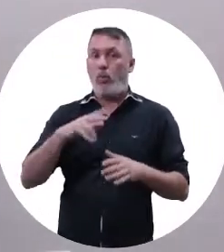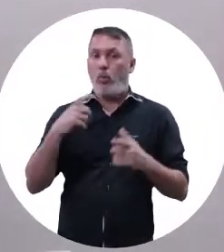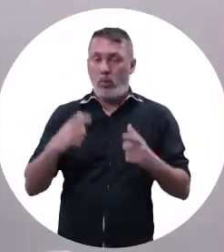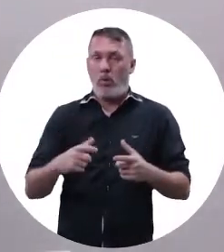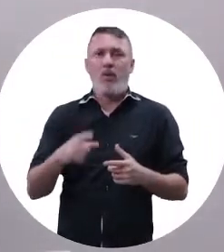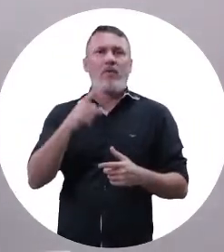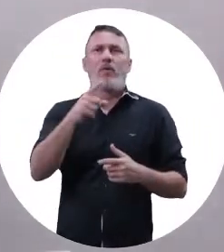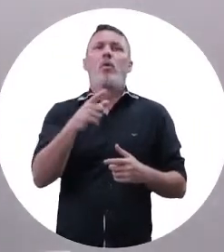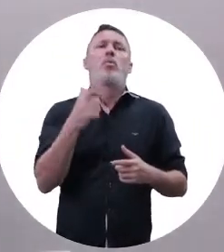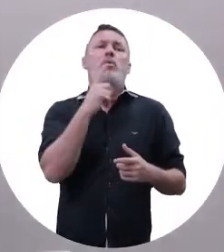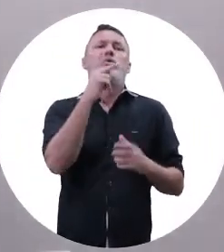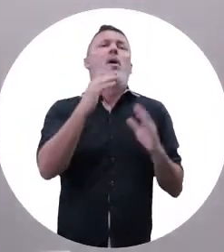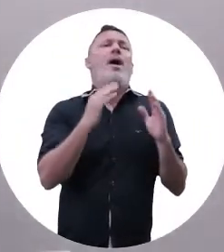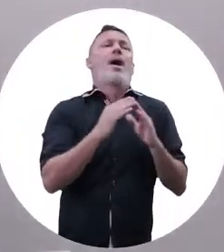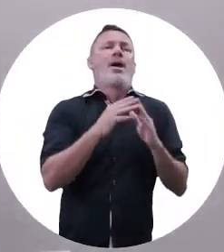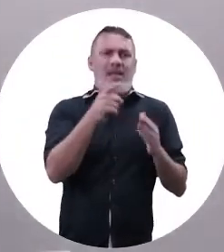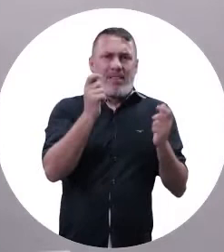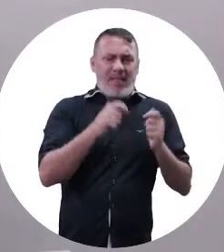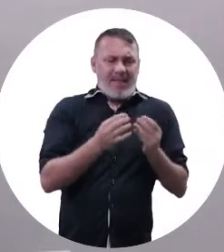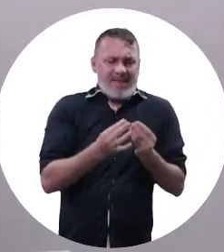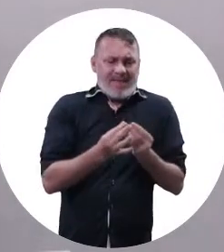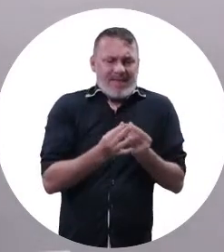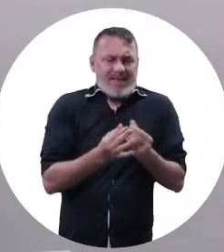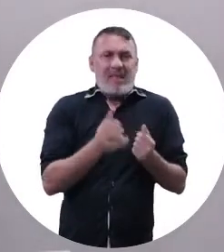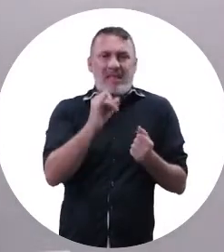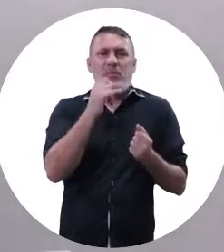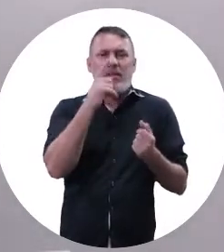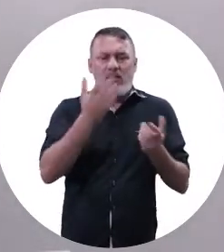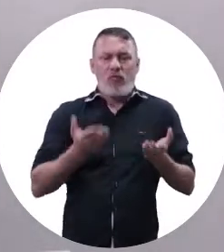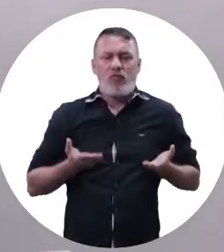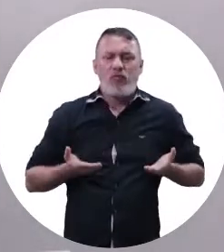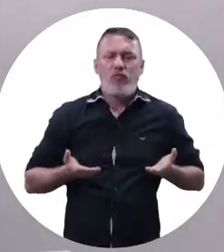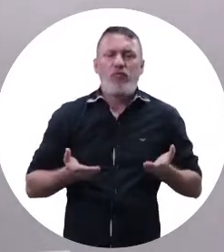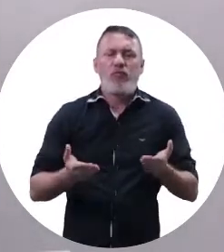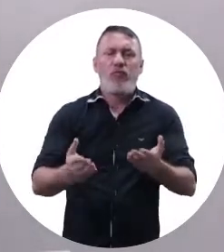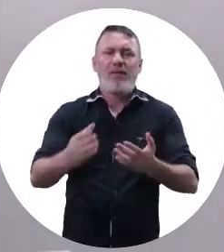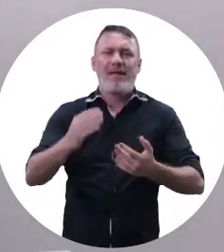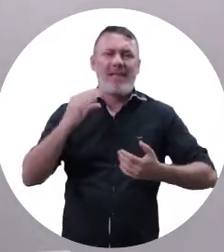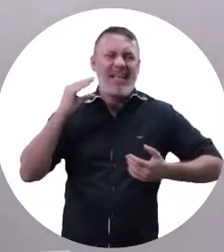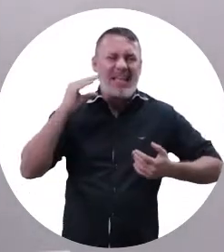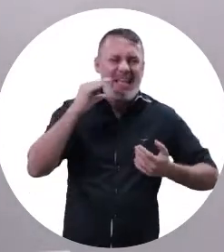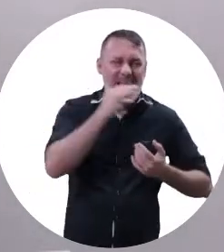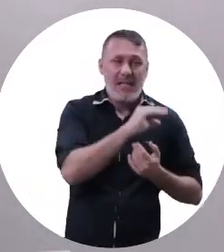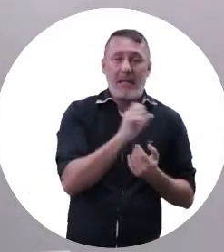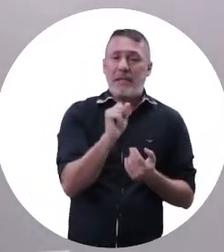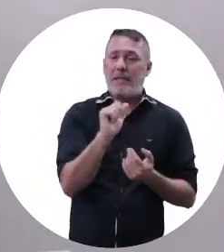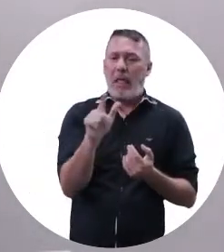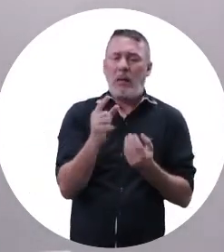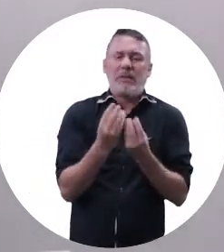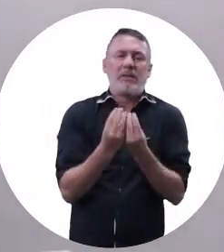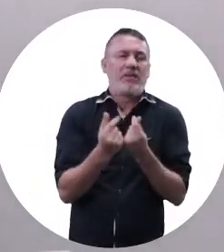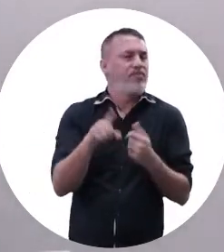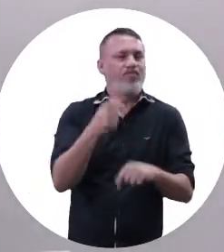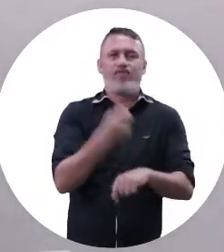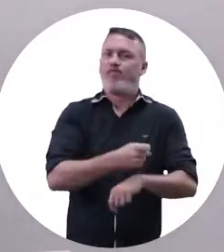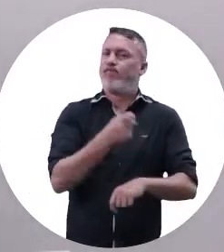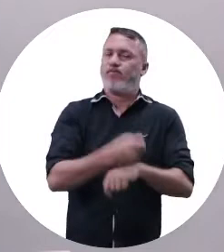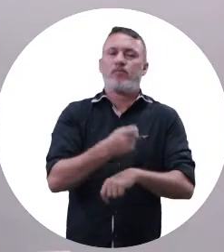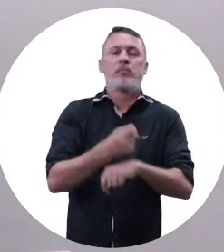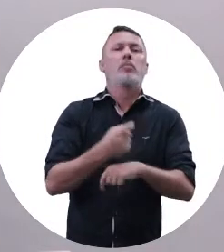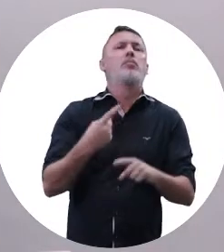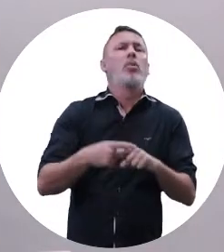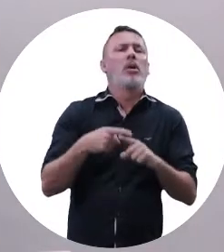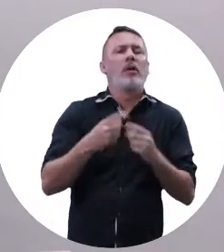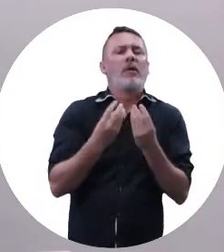vai conseguir derreter um sal de cozinha em casa, até mesmo num forno de qualquer restaurante mais moderno que você tiver por aí. Sal de